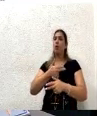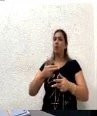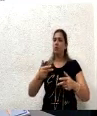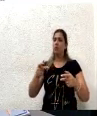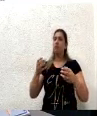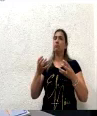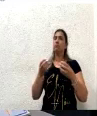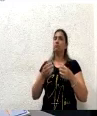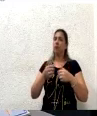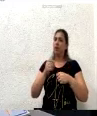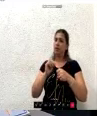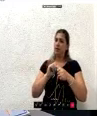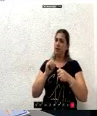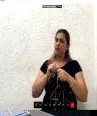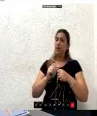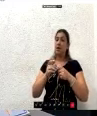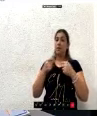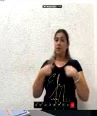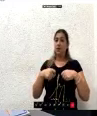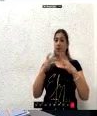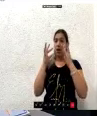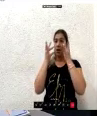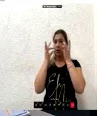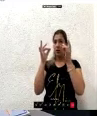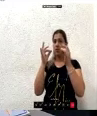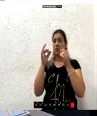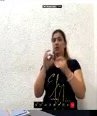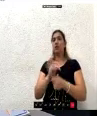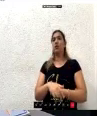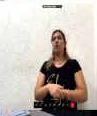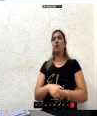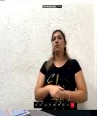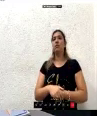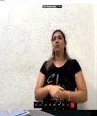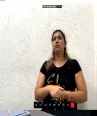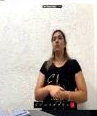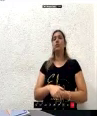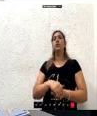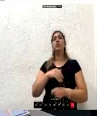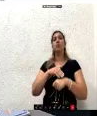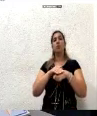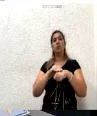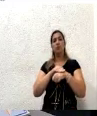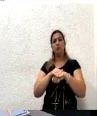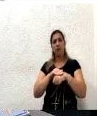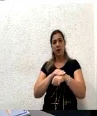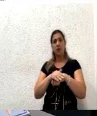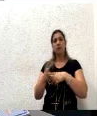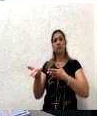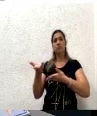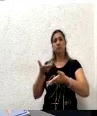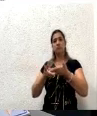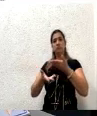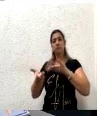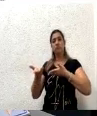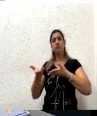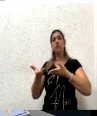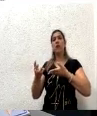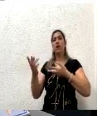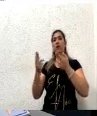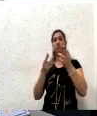acho que a gente precisa ter atenção. Mas eu acho que conversando, a gente